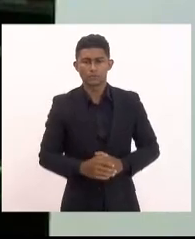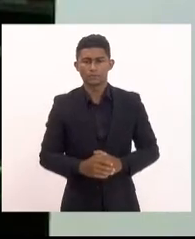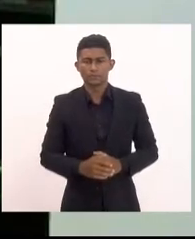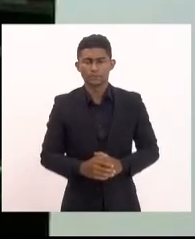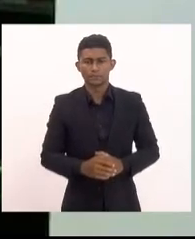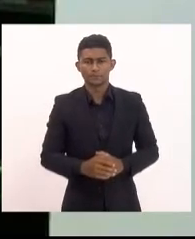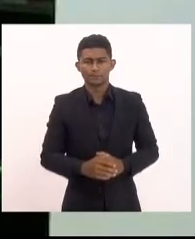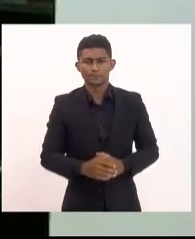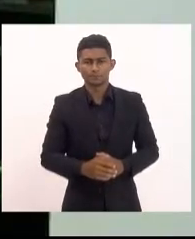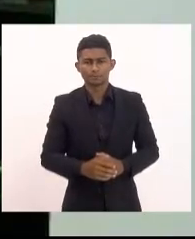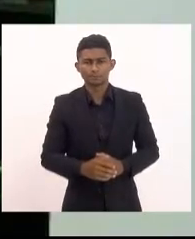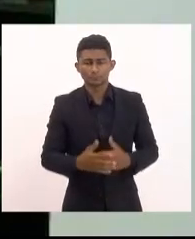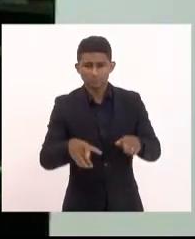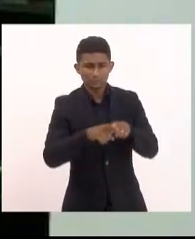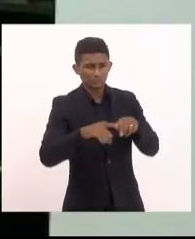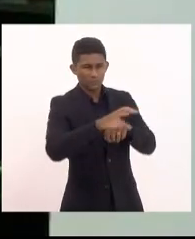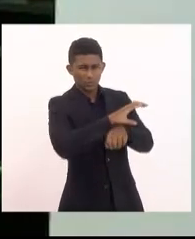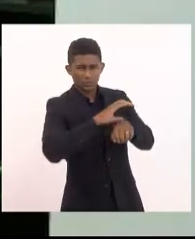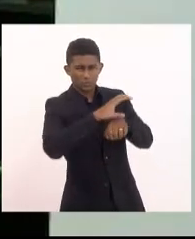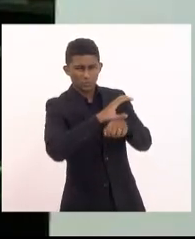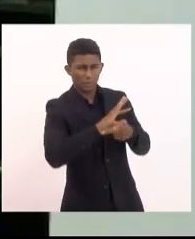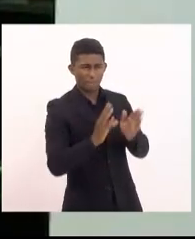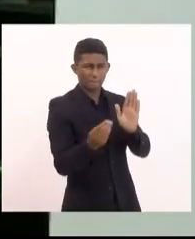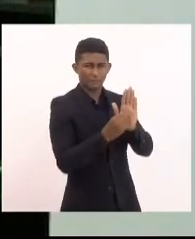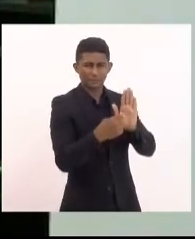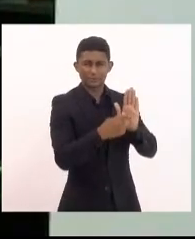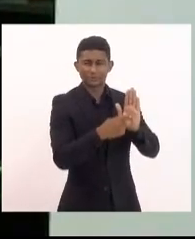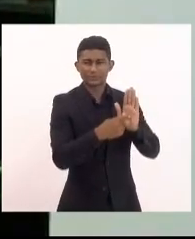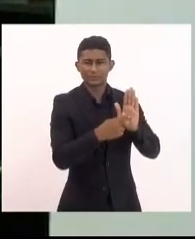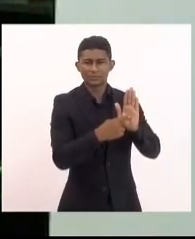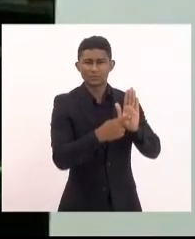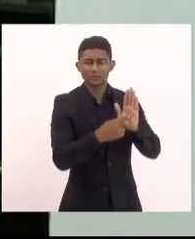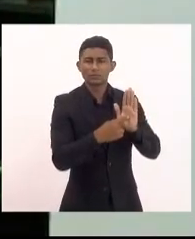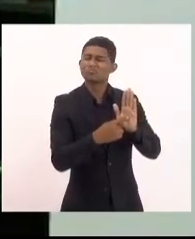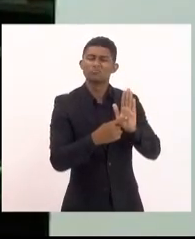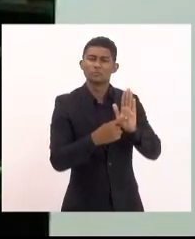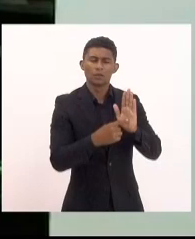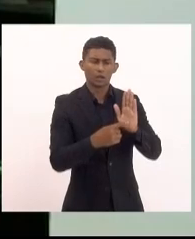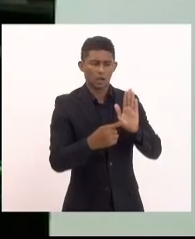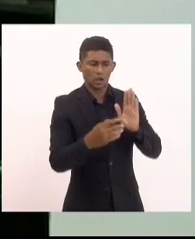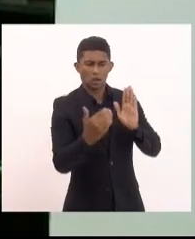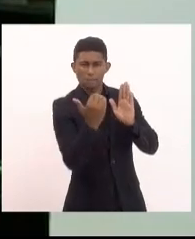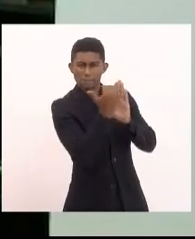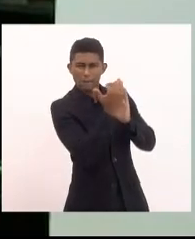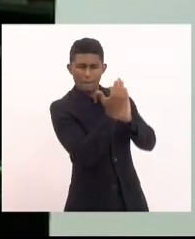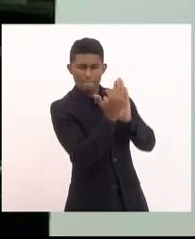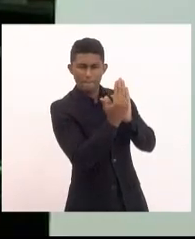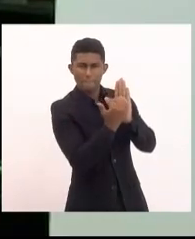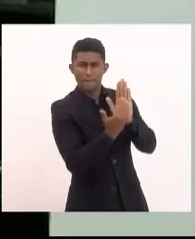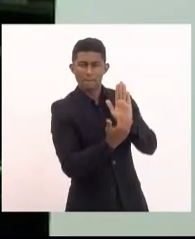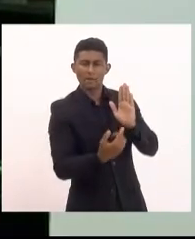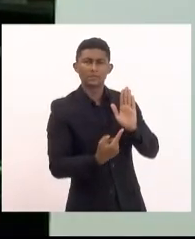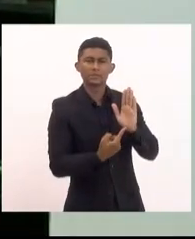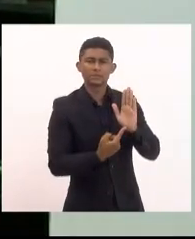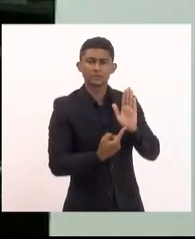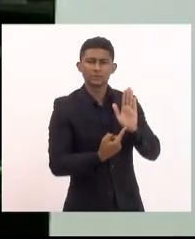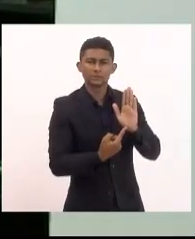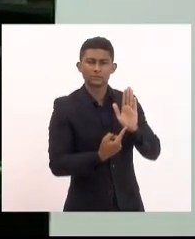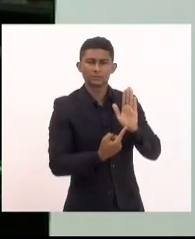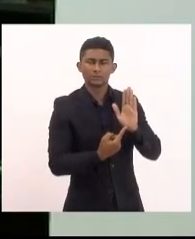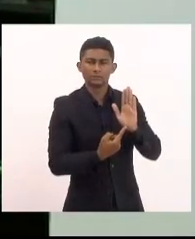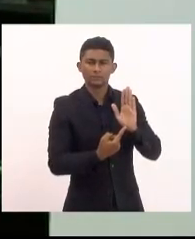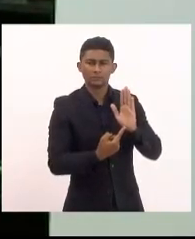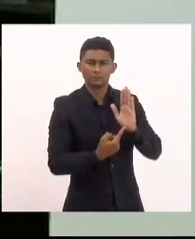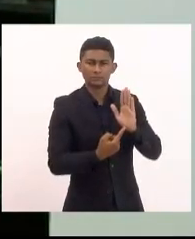não há na Constituição nenhum preceito legal que permita que